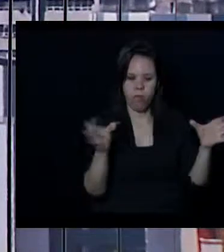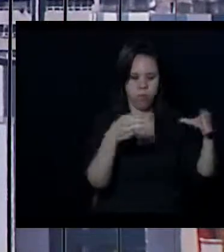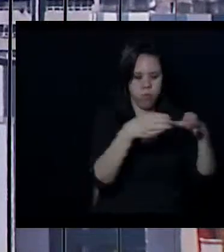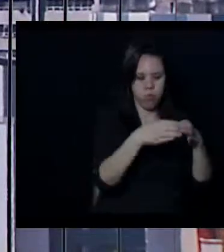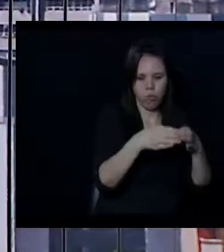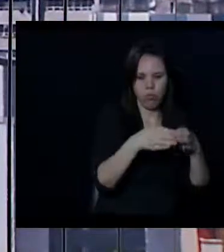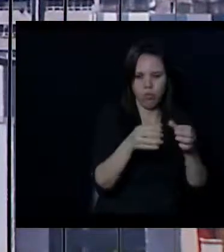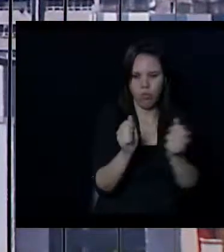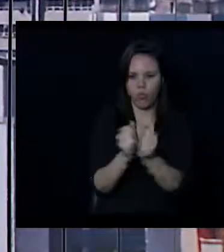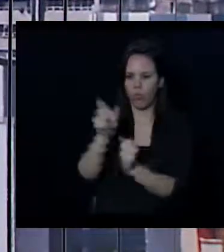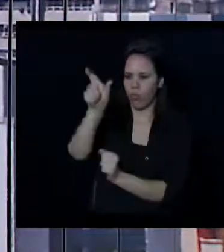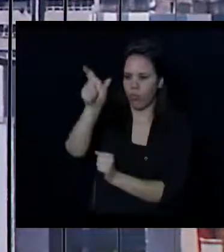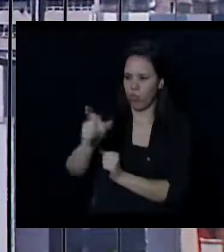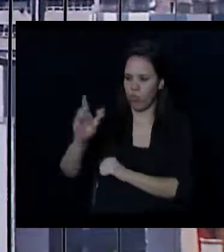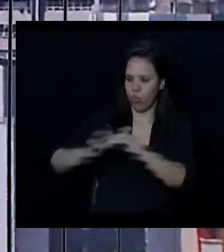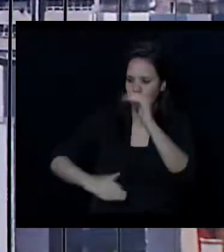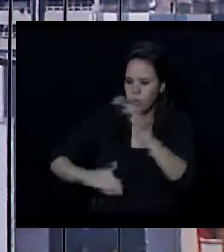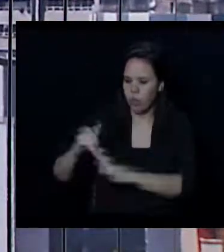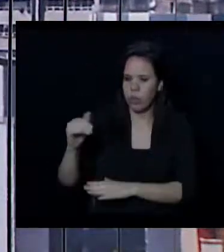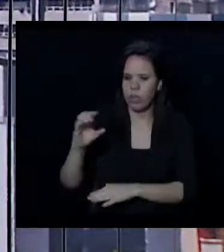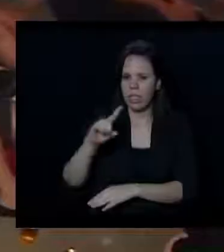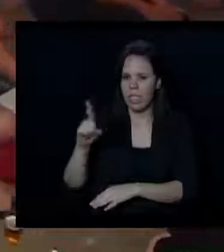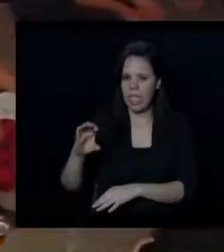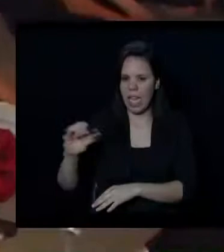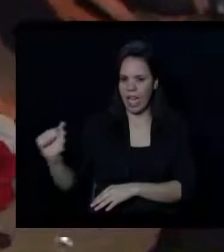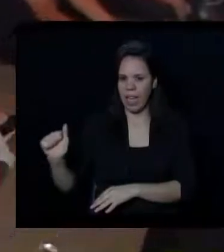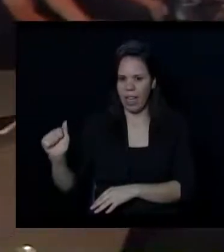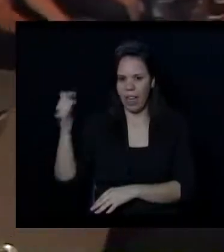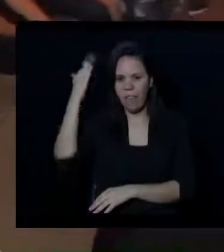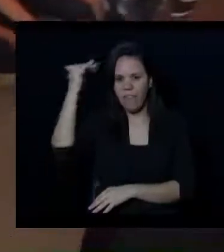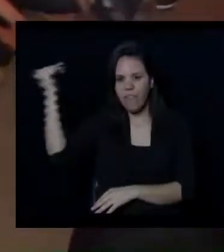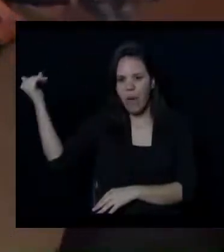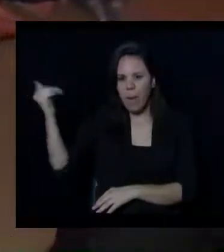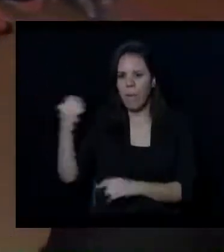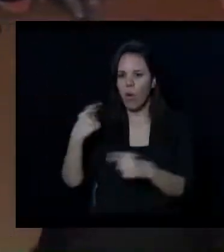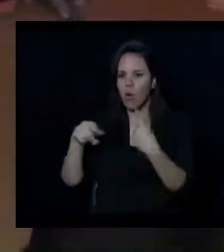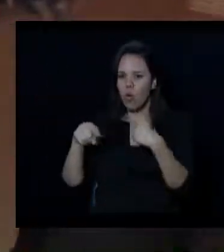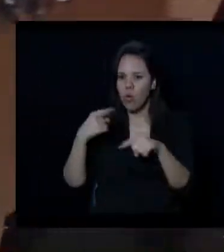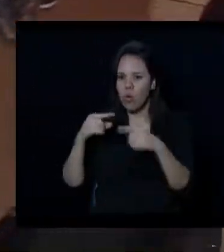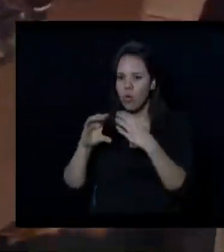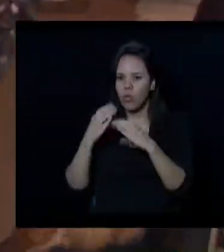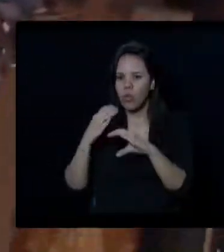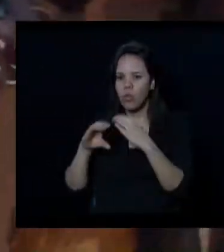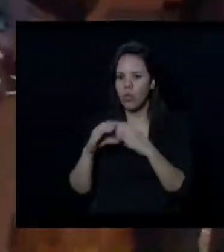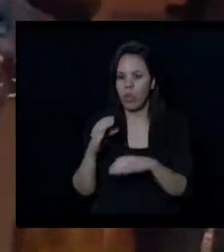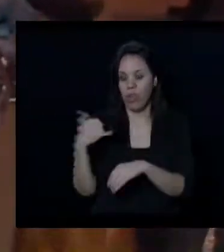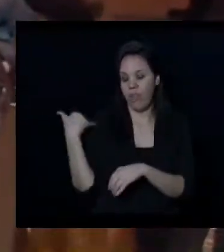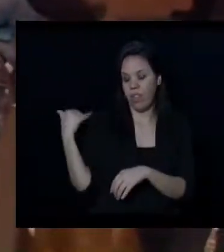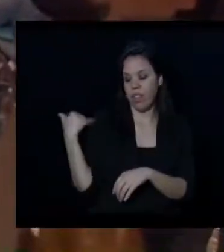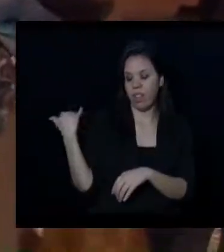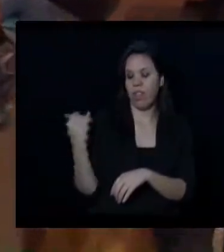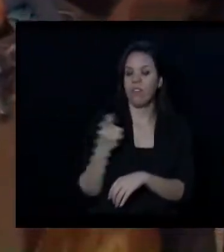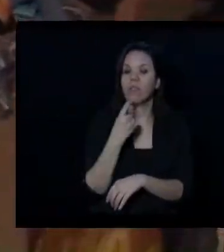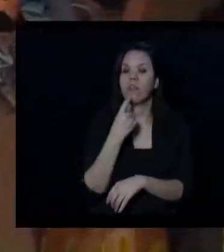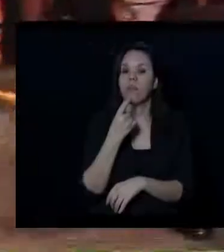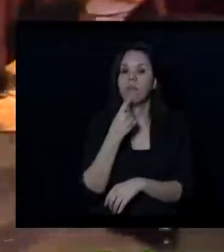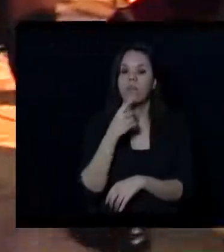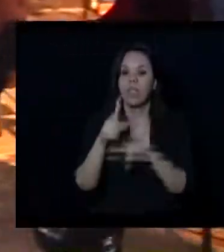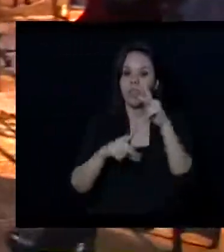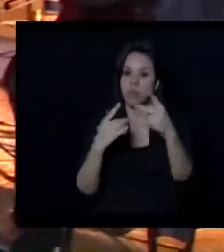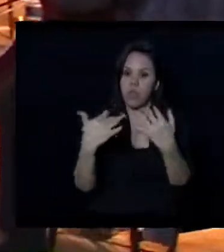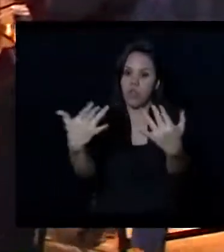a participação do músico Zé Cabaleiro. No aniversário de Campinas foi o público que ganhou um